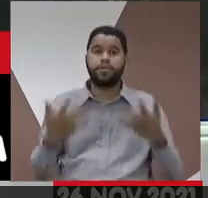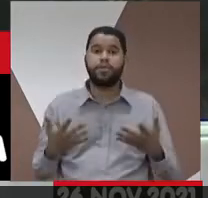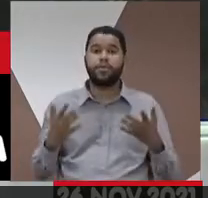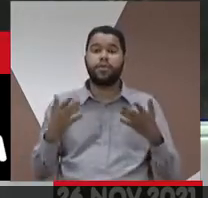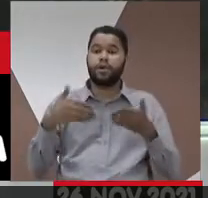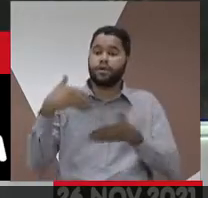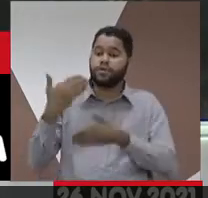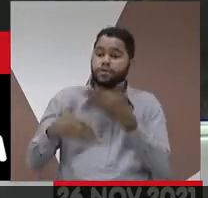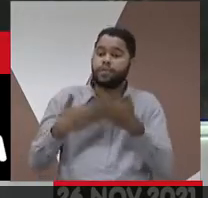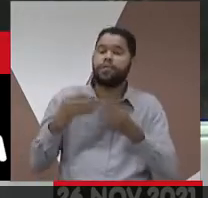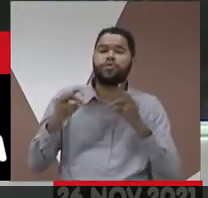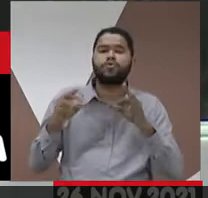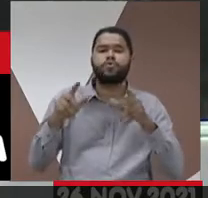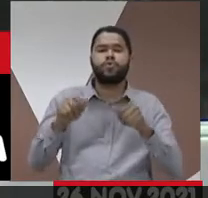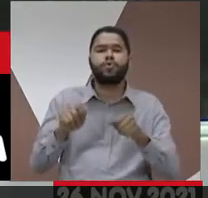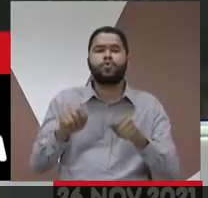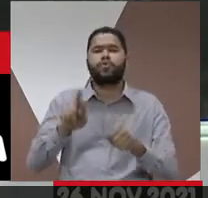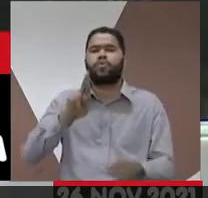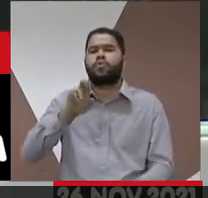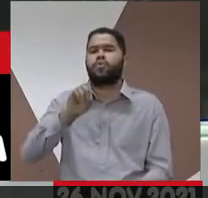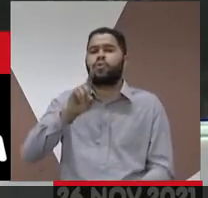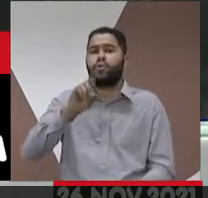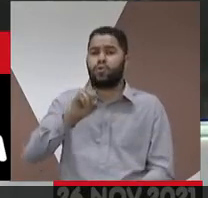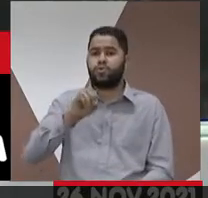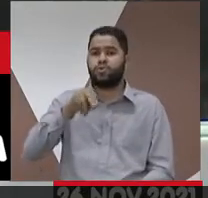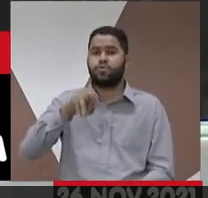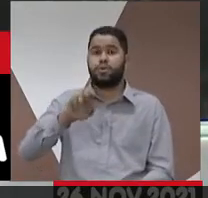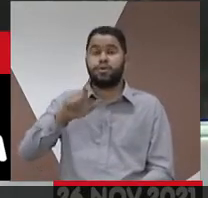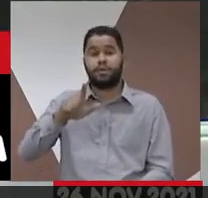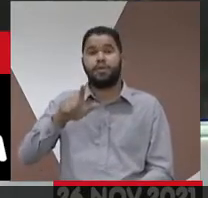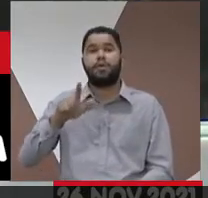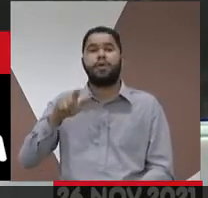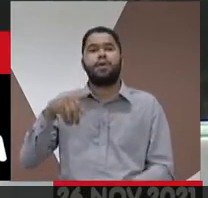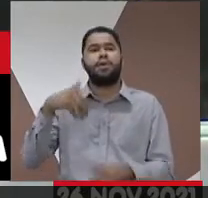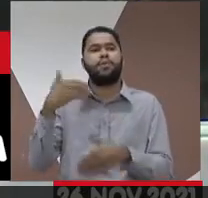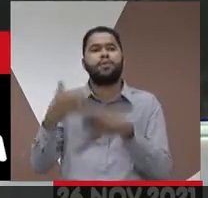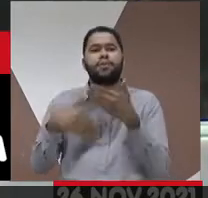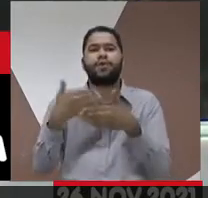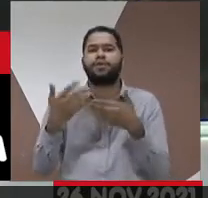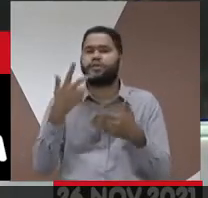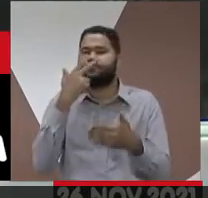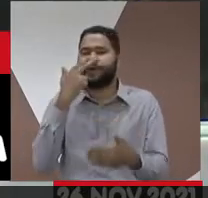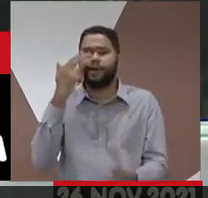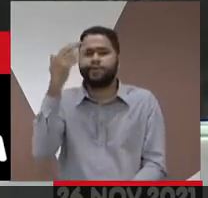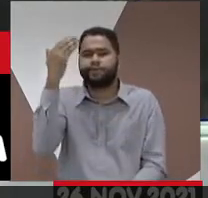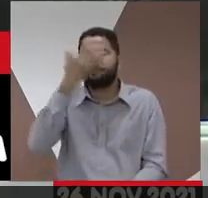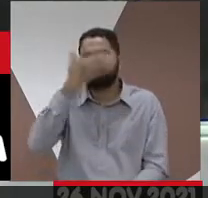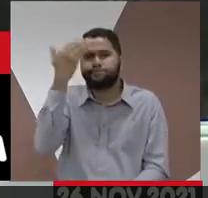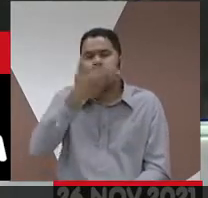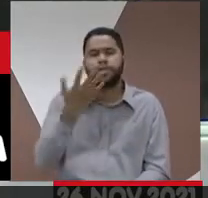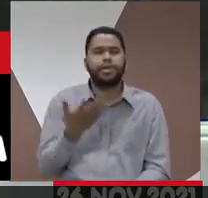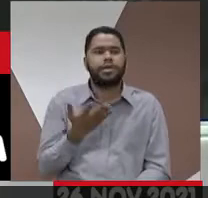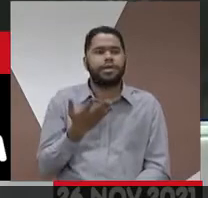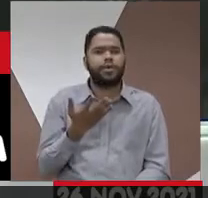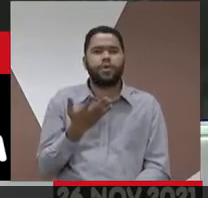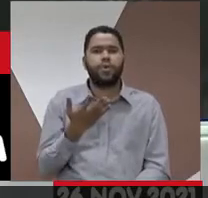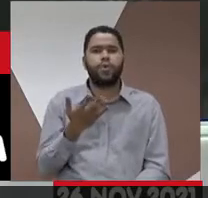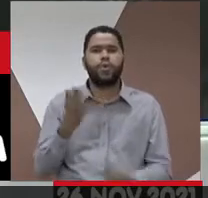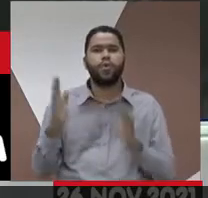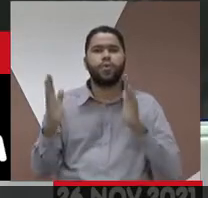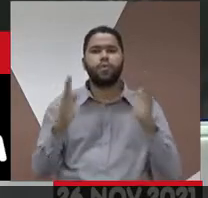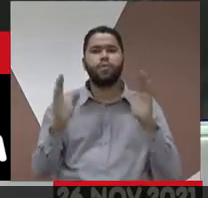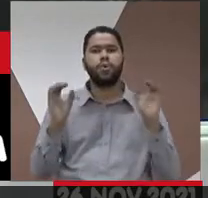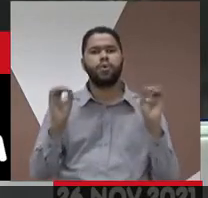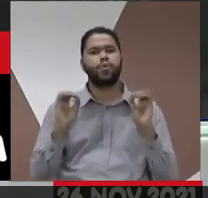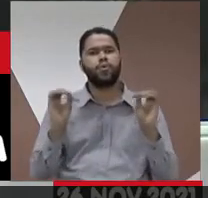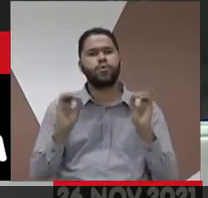processo todo que envolve o Rodoanel, desde o seu início, é um processo obscuro. desde o início do Rodoanel, em nenhum momento